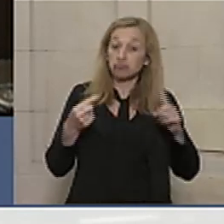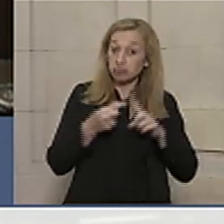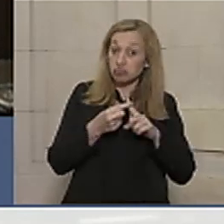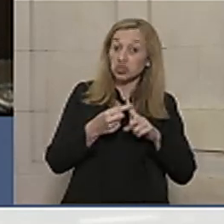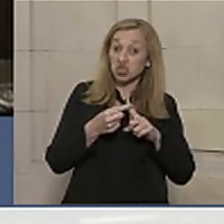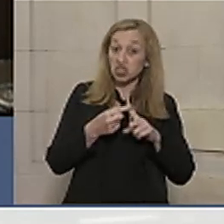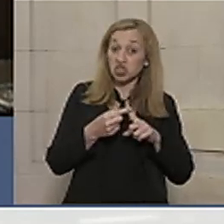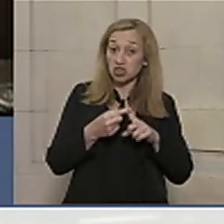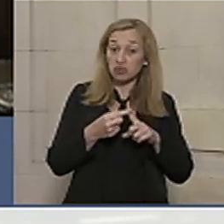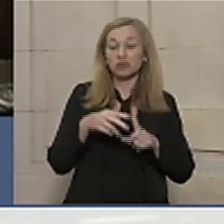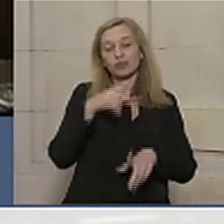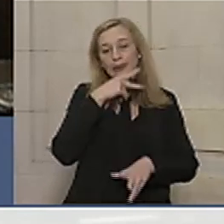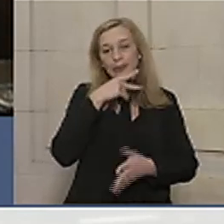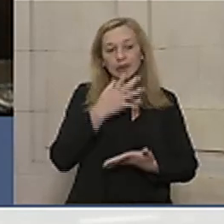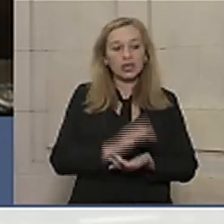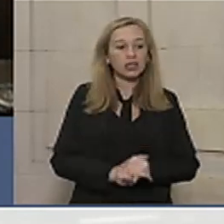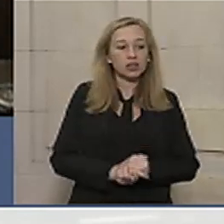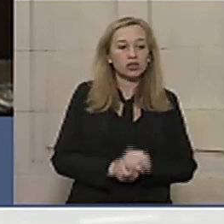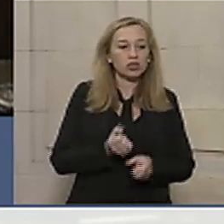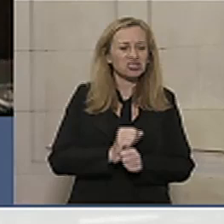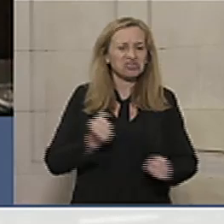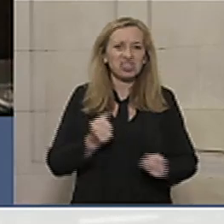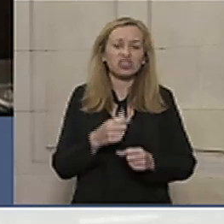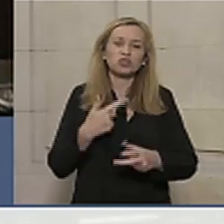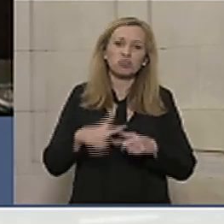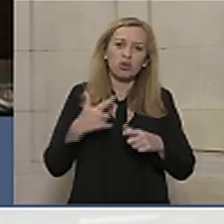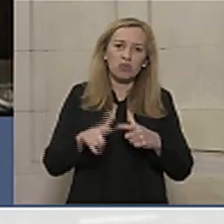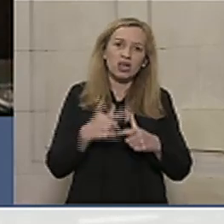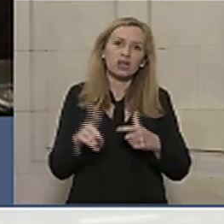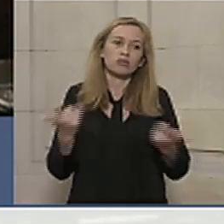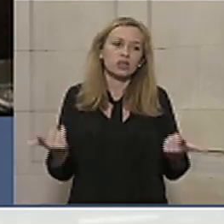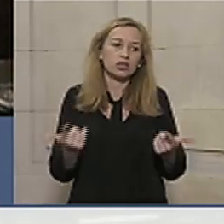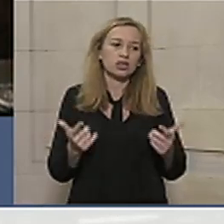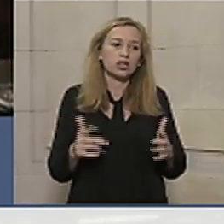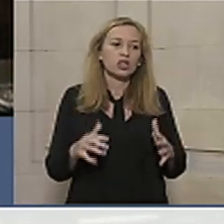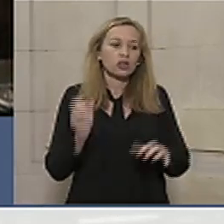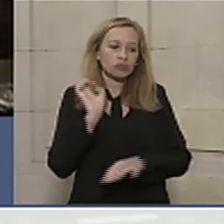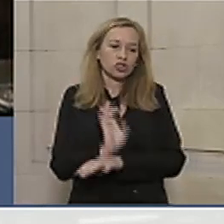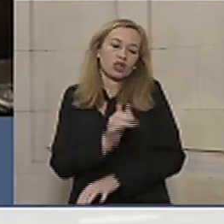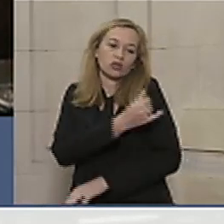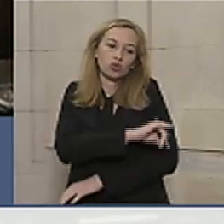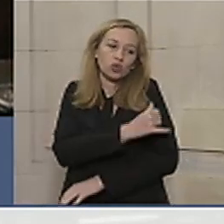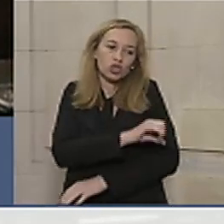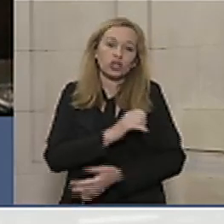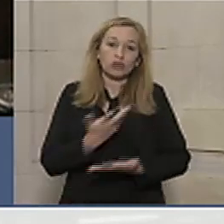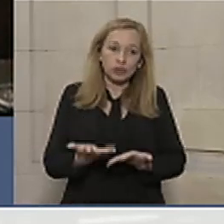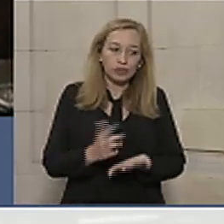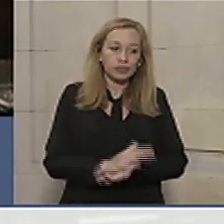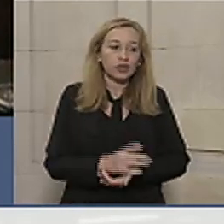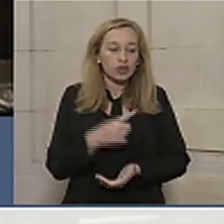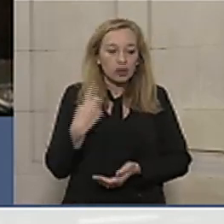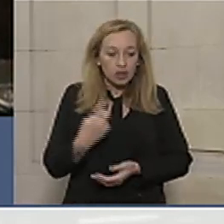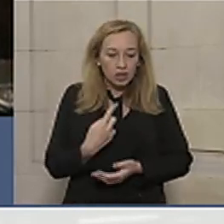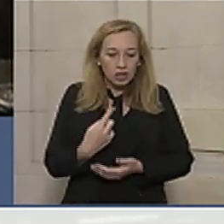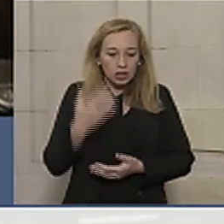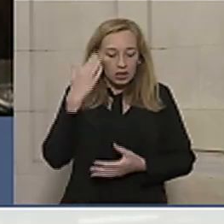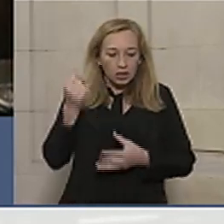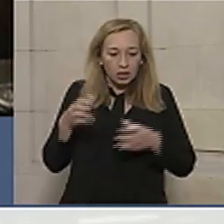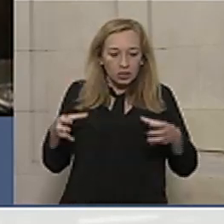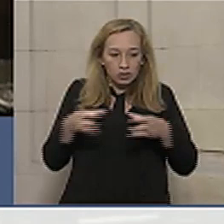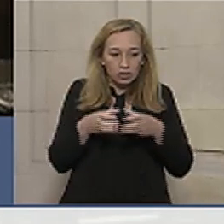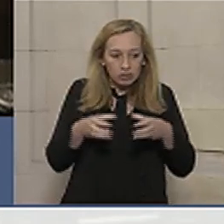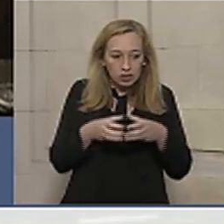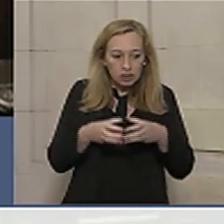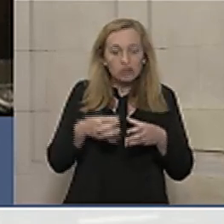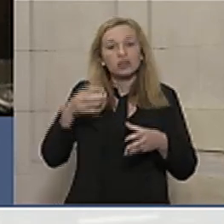objetiva desse parlamento a um dos grandes problemas enfrentados pelo Estado do Rio. Nós sabemos bem, porque estamos nas comissões, né, deputado